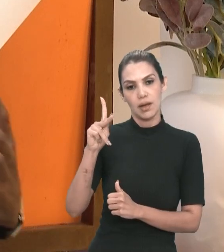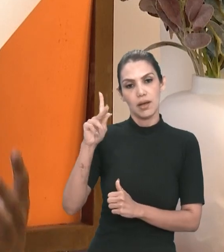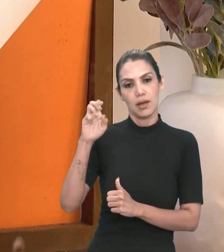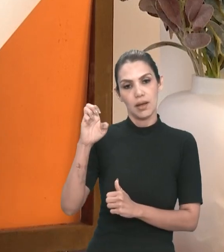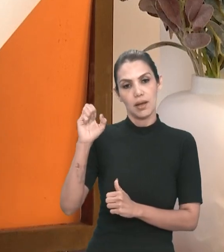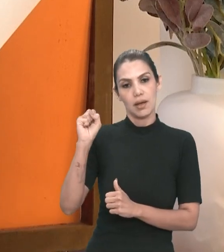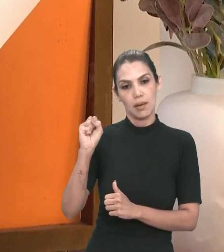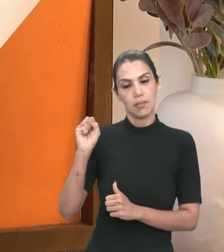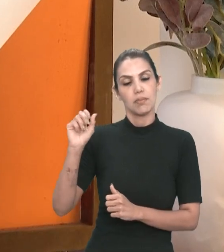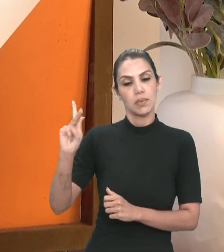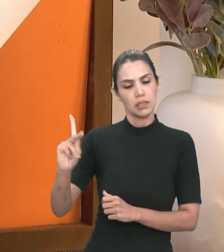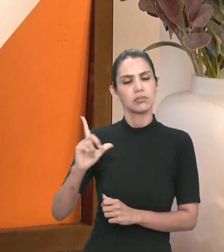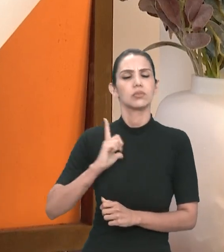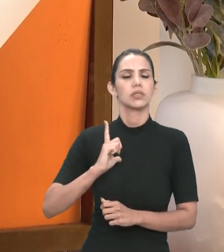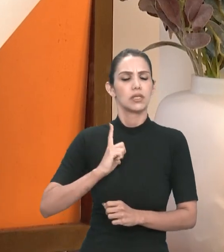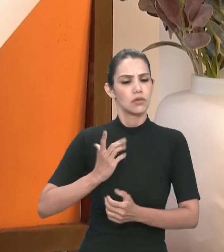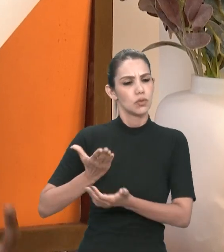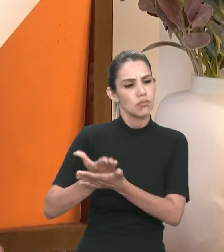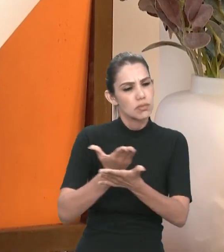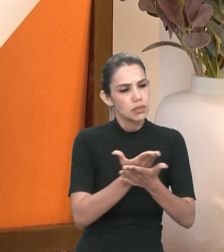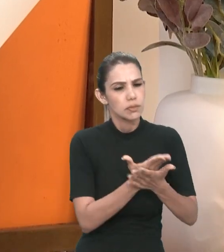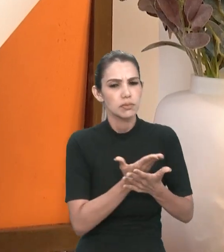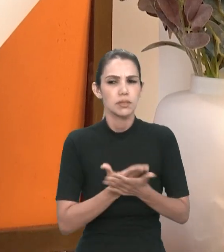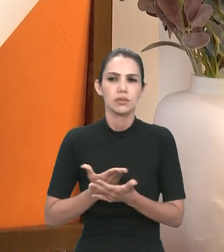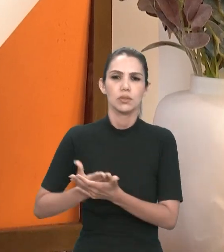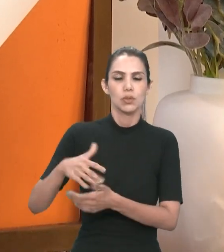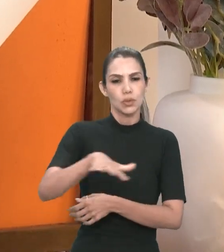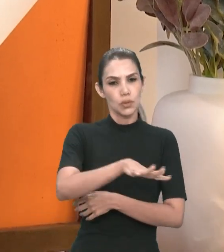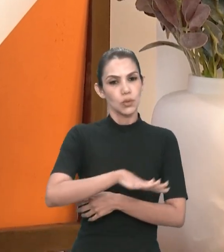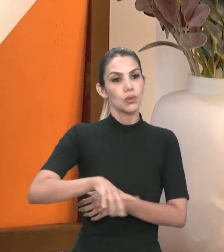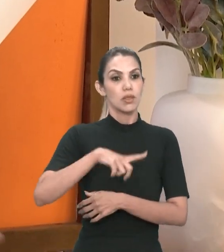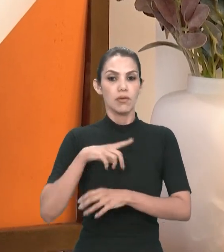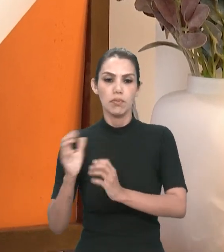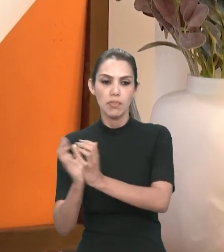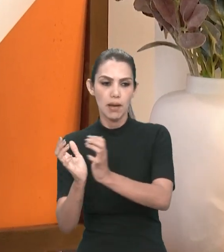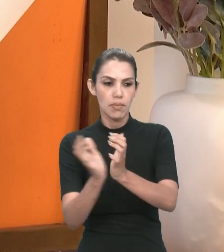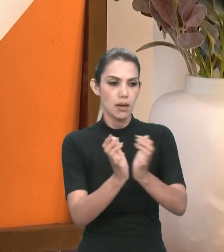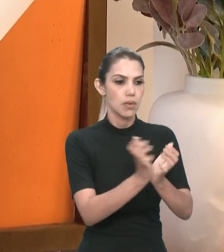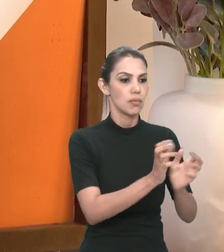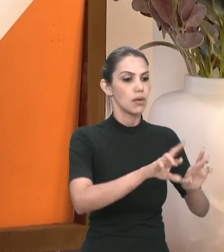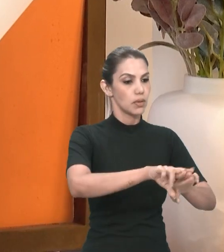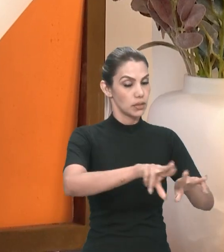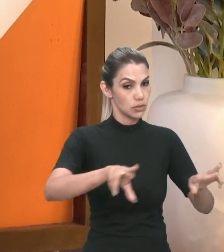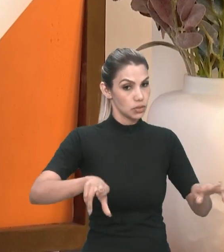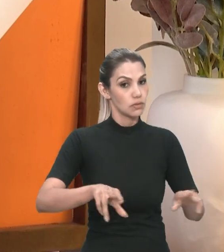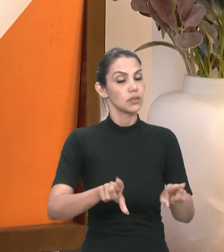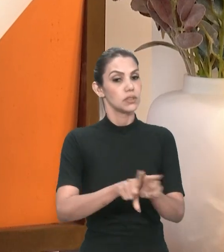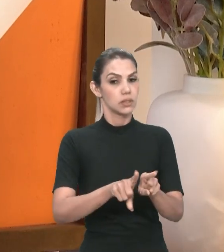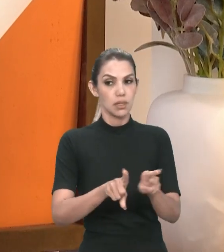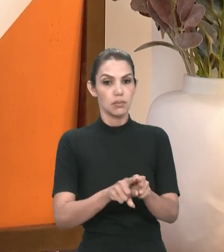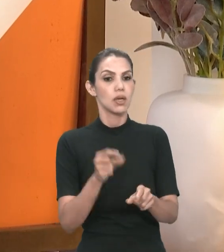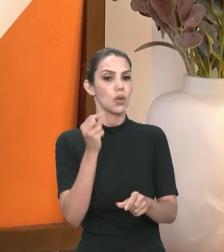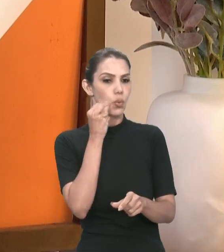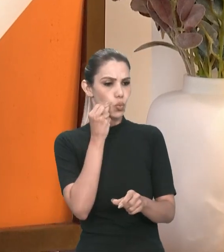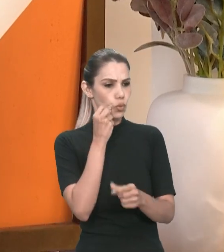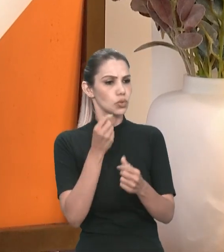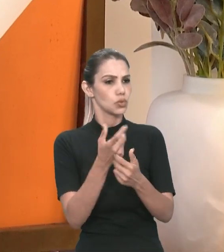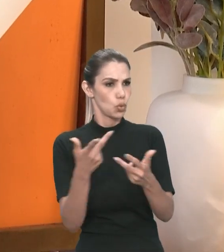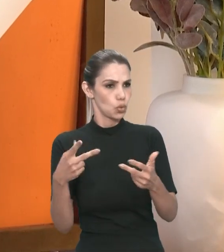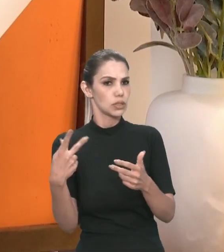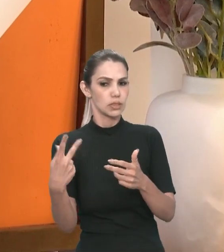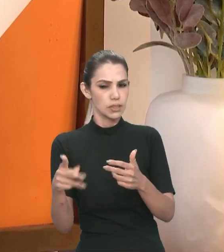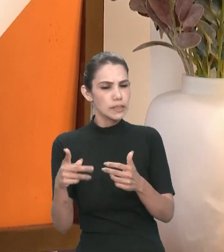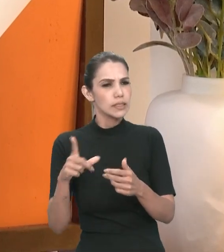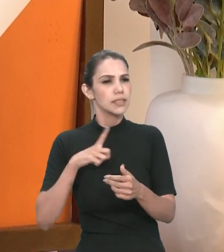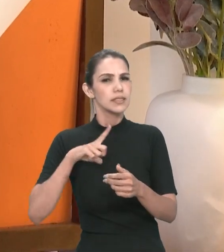área grande de estudo e a gente estudou vários grupos. Dentre esses grupos, a gente acabou estudando os roedores, porque eles possuem importância ecológica